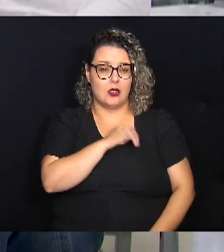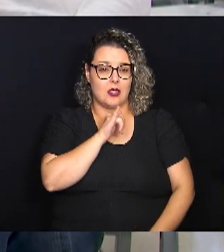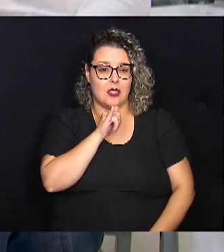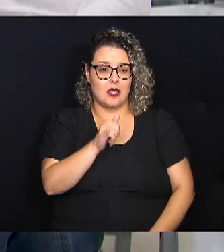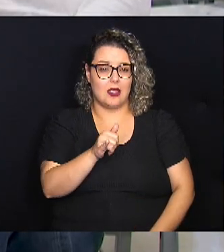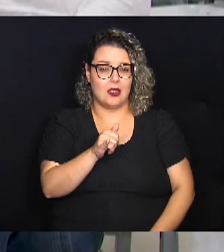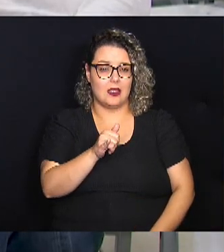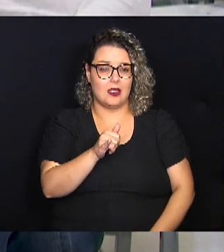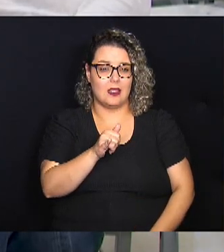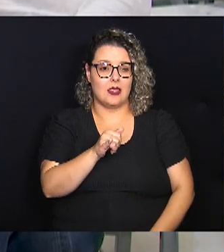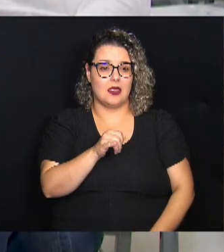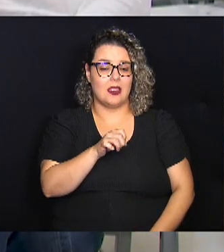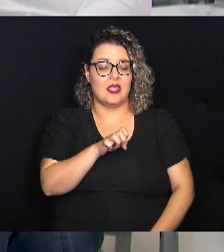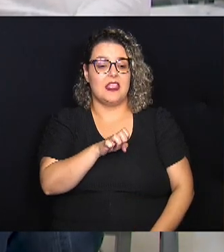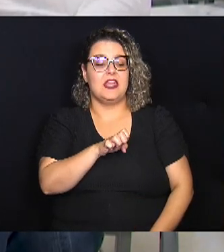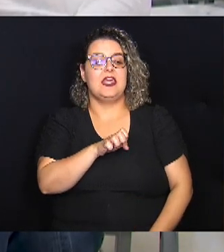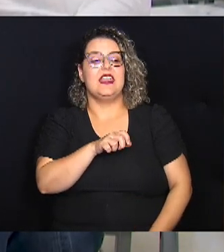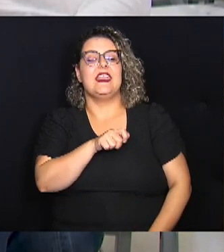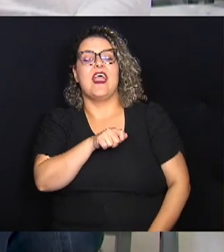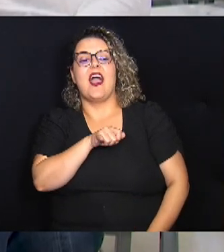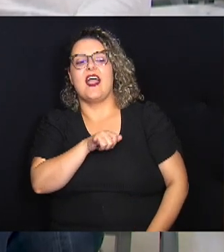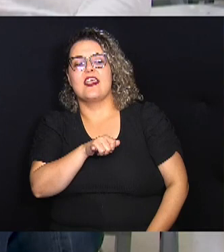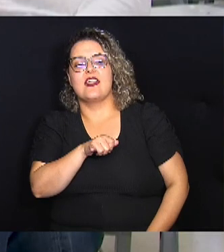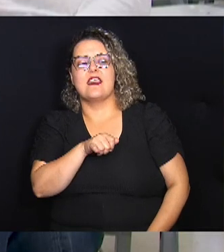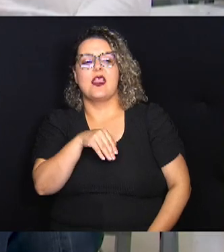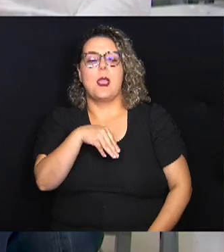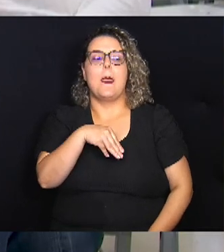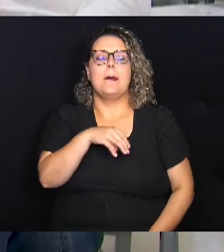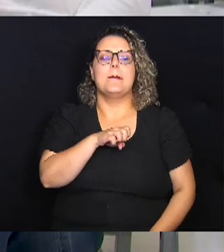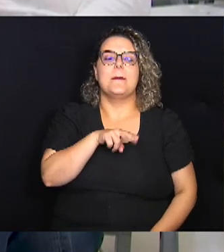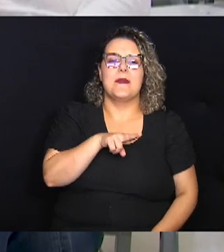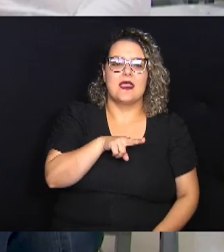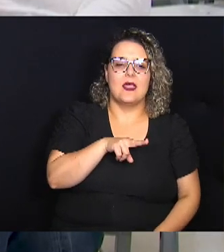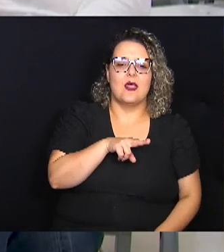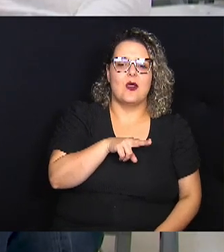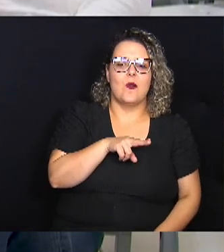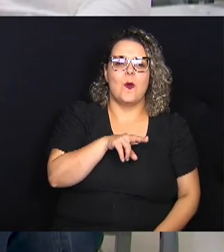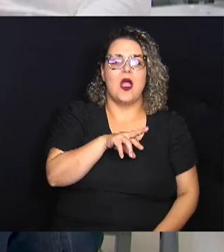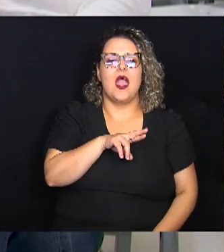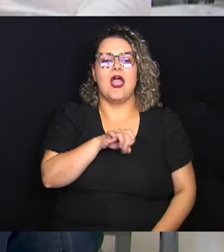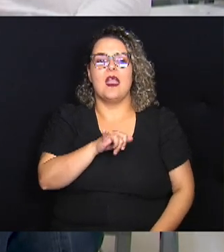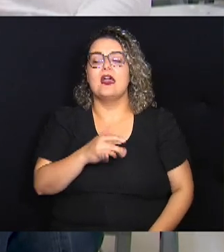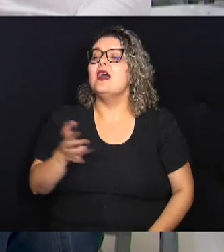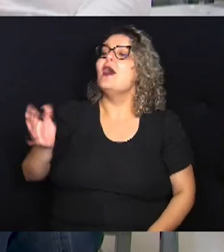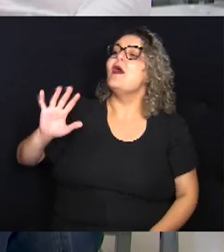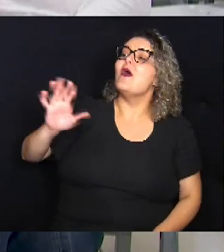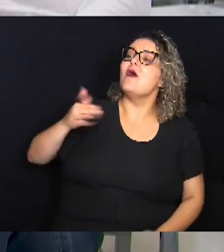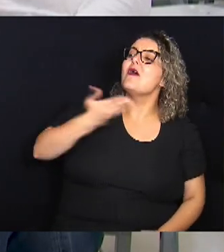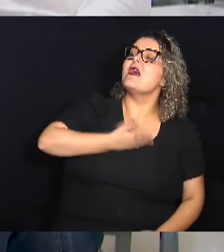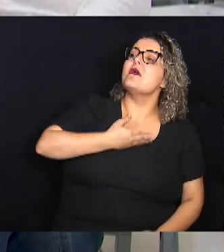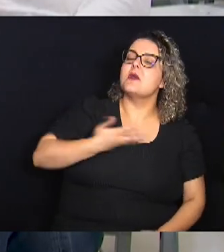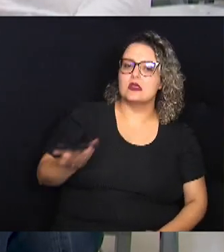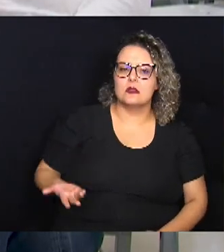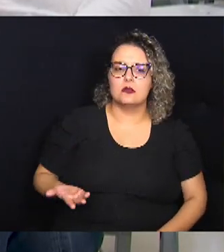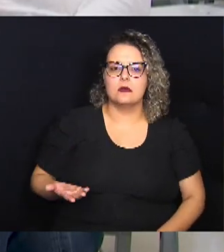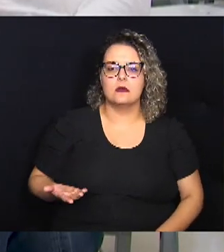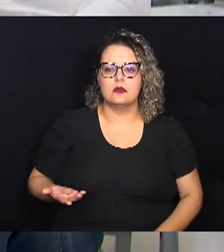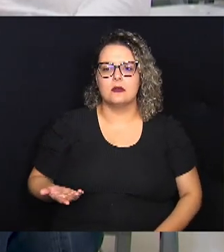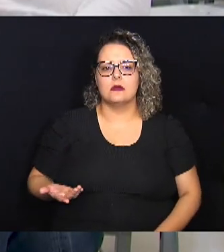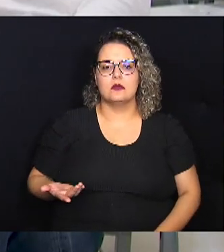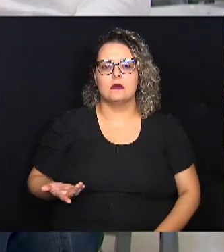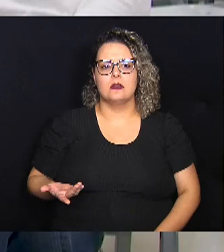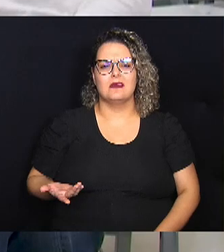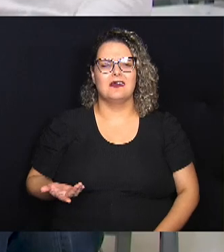fala, e aí, meu rei? E aí, meu rei olá, amigo, né? Aonde? Tipo, não mesmo,